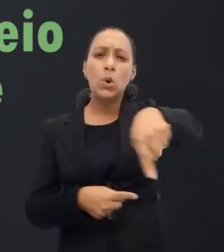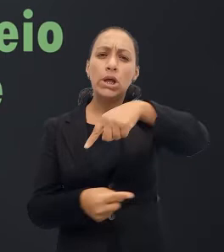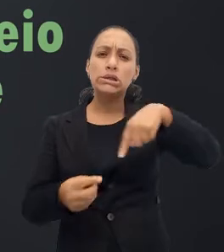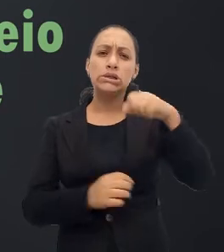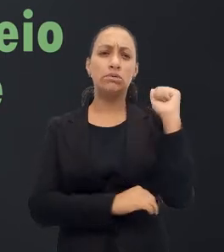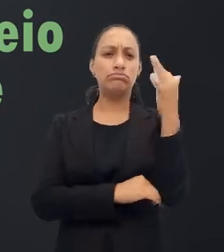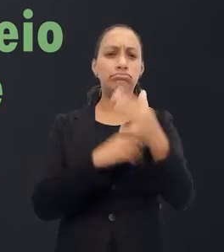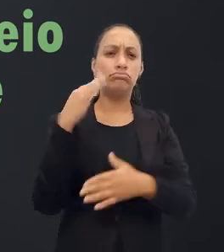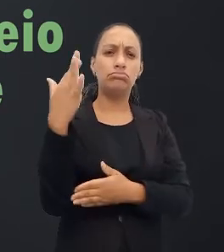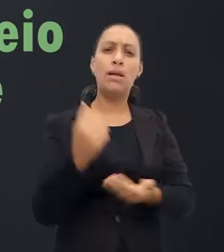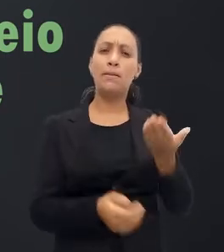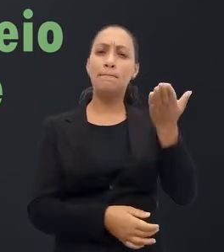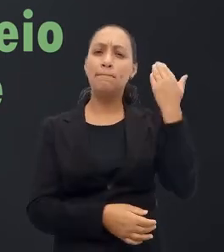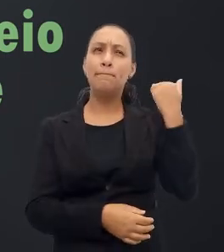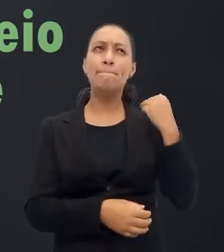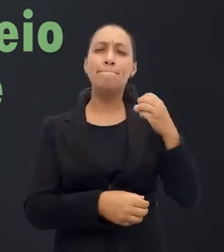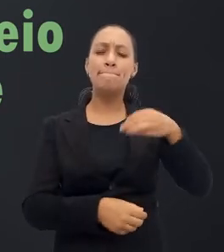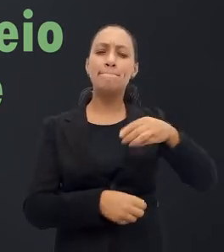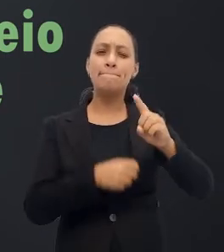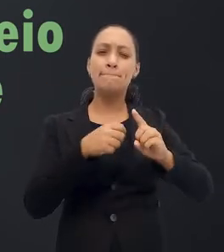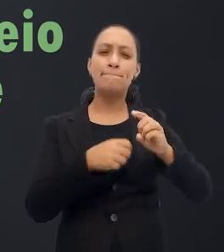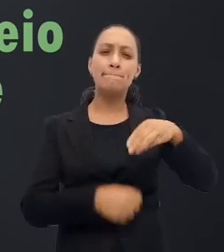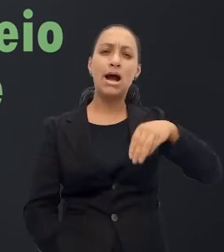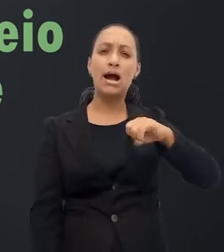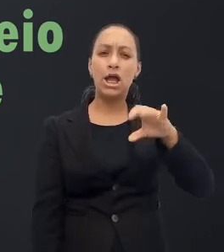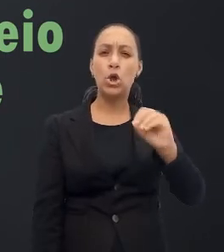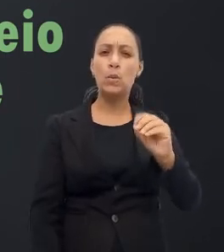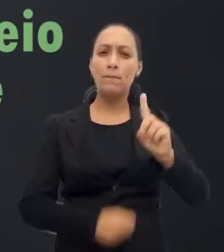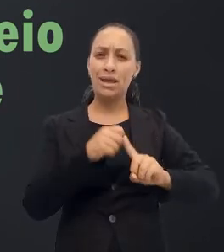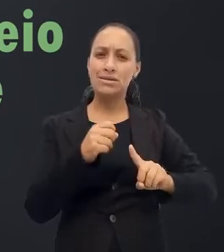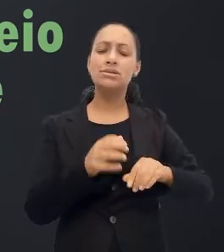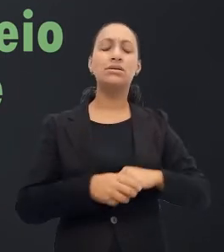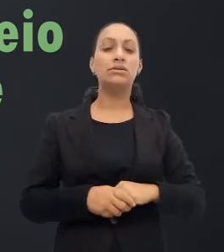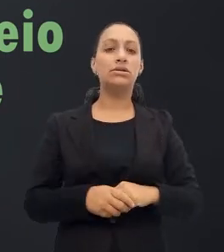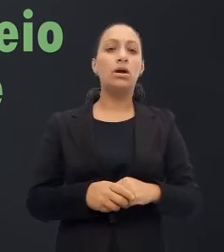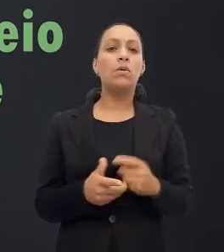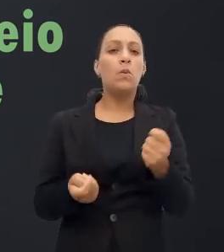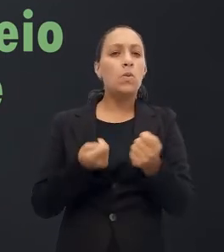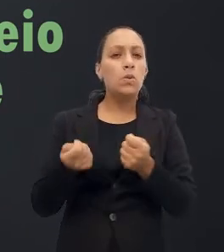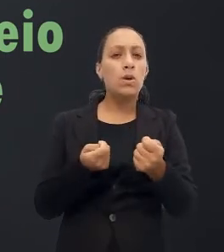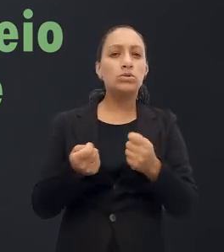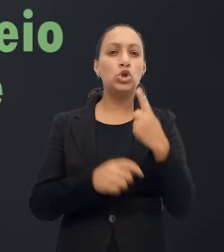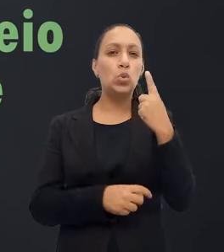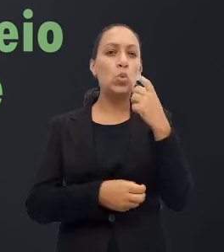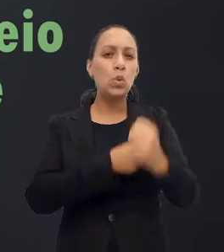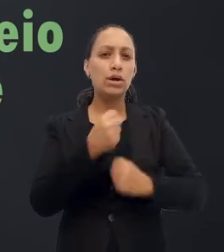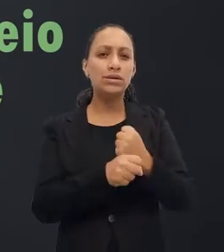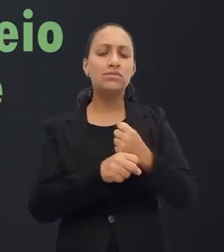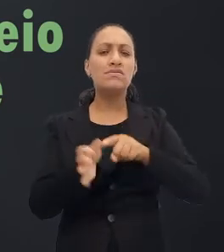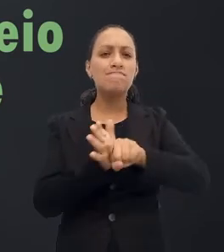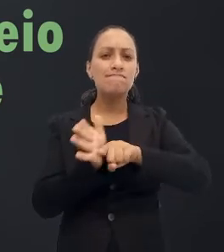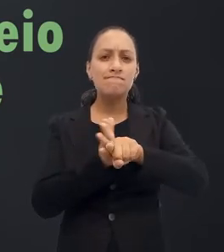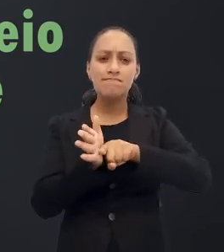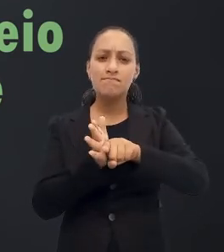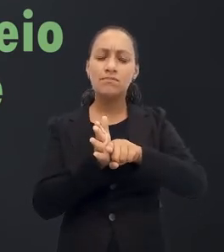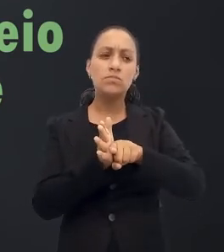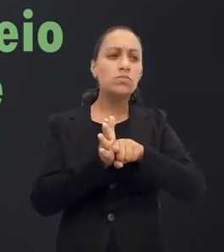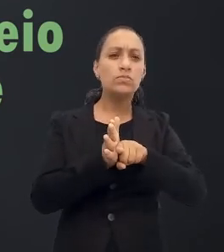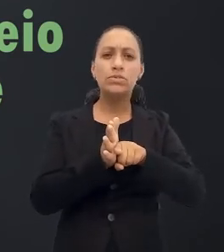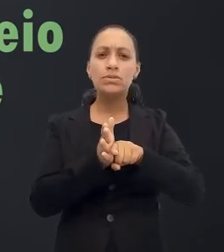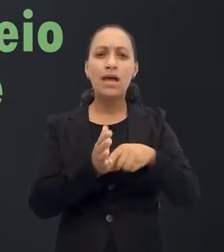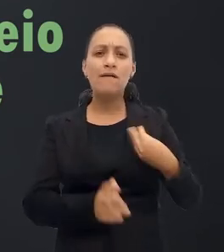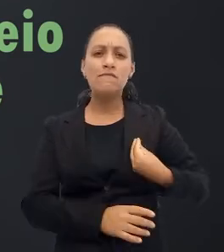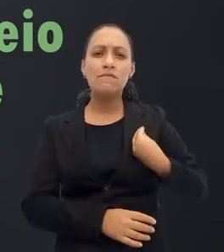passado. E aí nós viemos aí com esse plano de monitoramento já há mais de 1 ano, investigando a presença do vírus e a